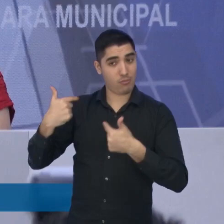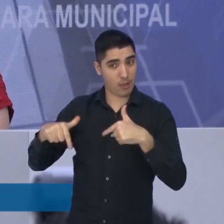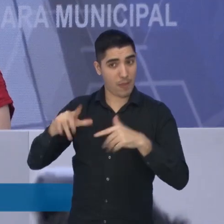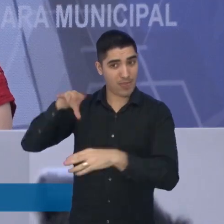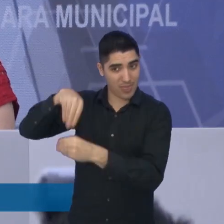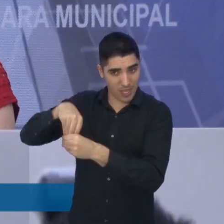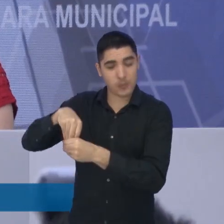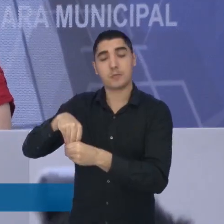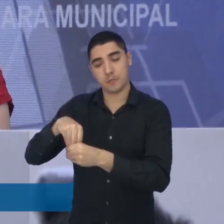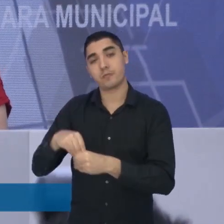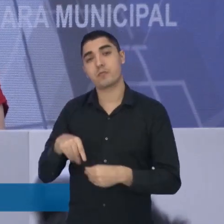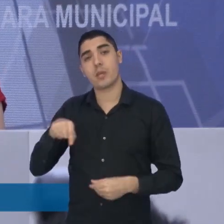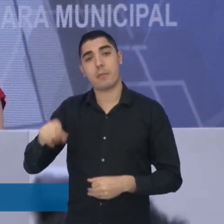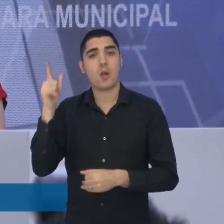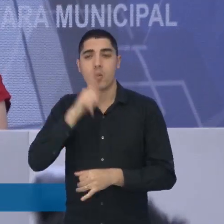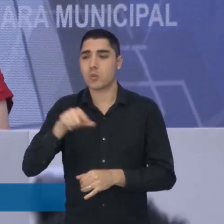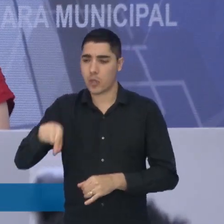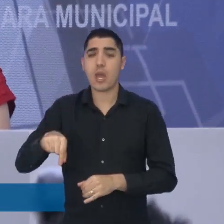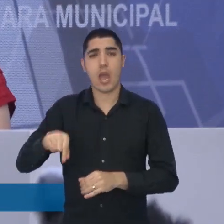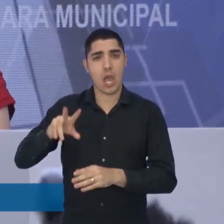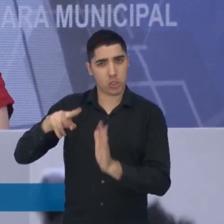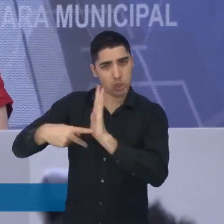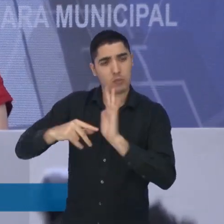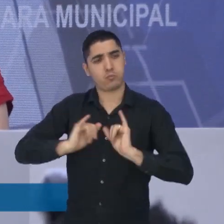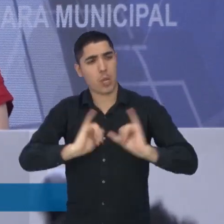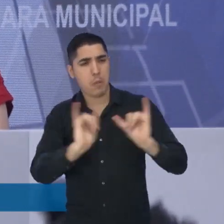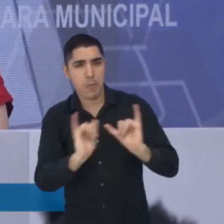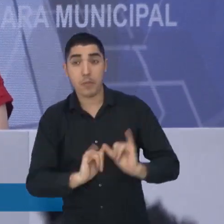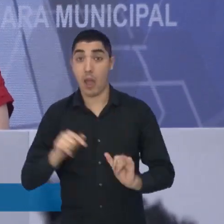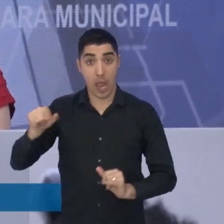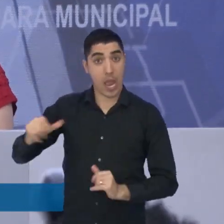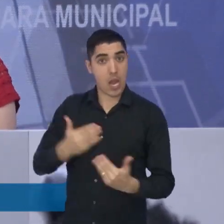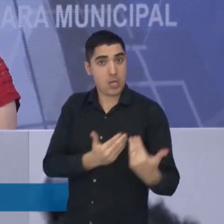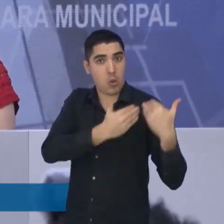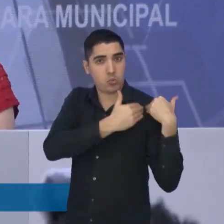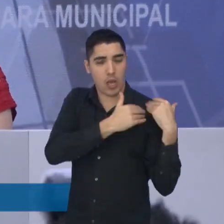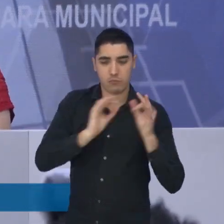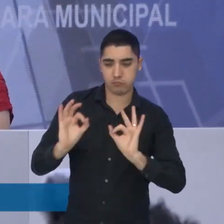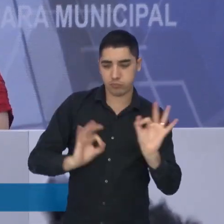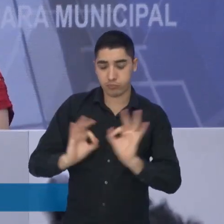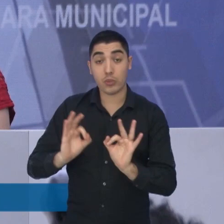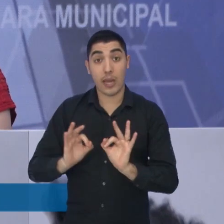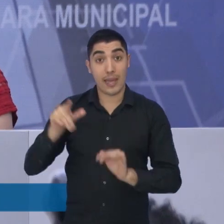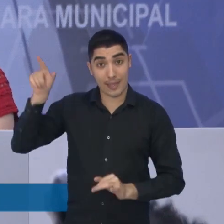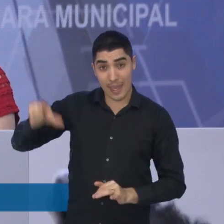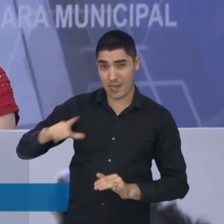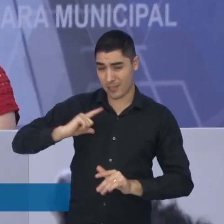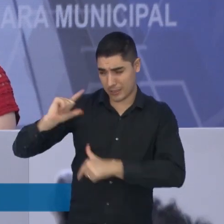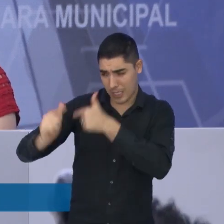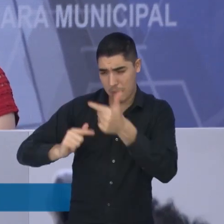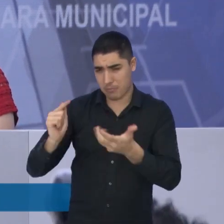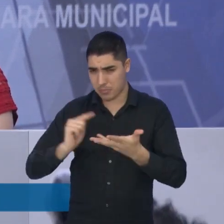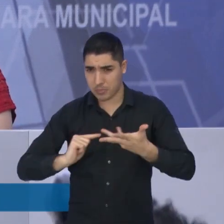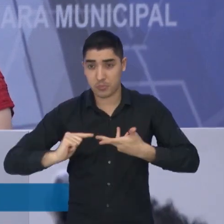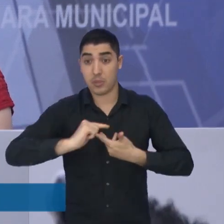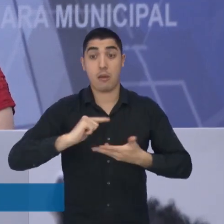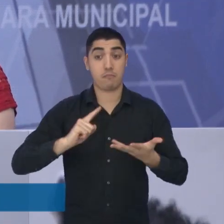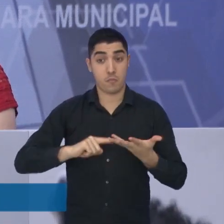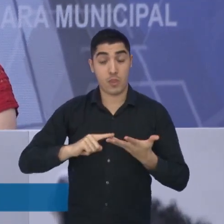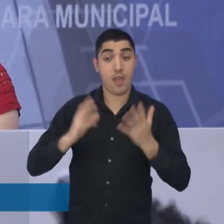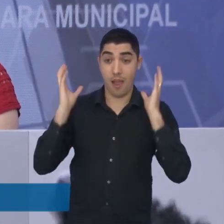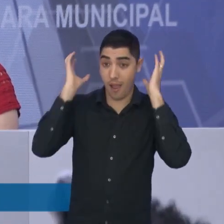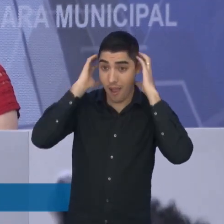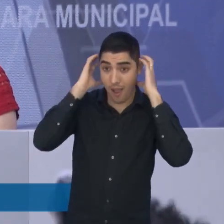da comunicação da entidade. Entre os projetos que ela realizou, merecem destaque a Web Rádio,